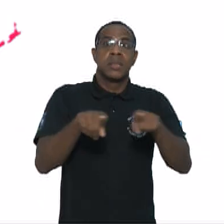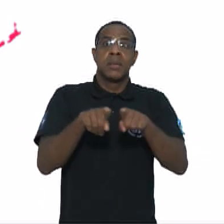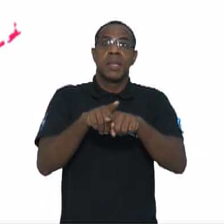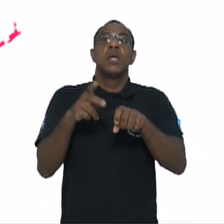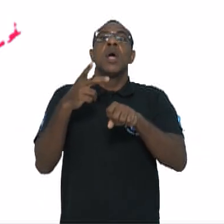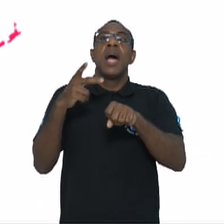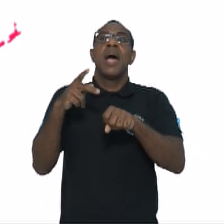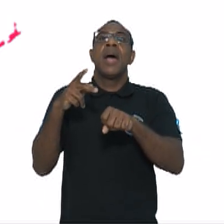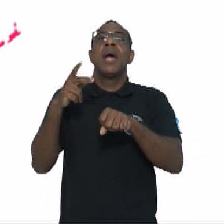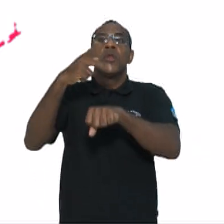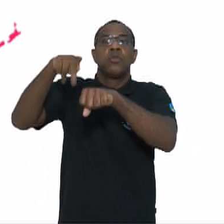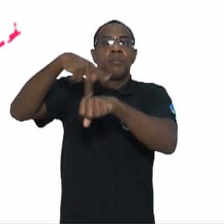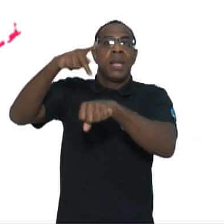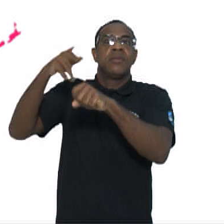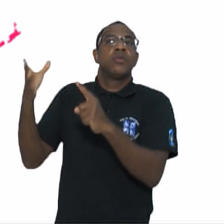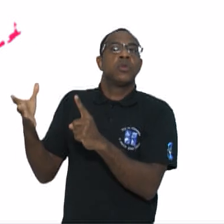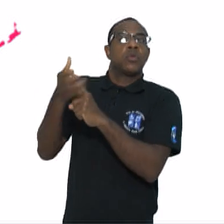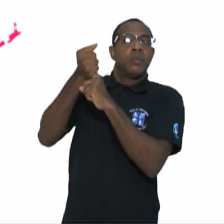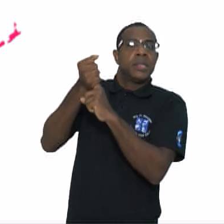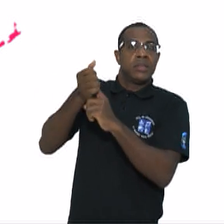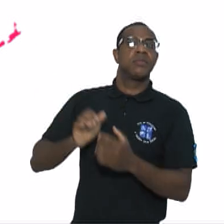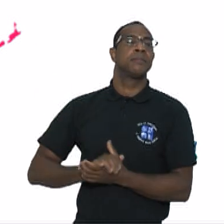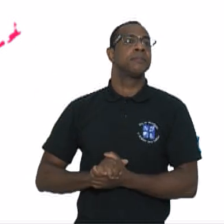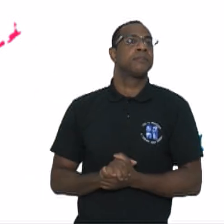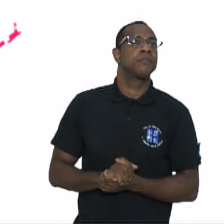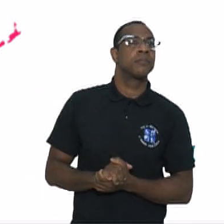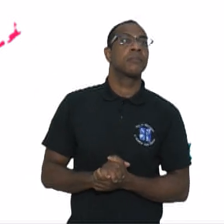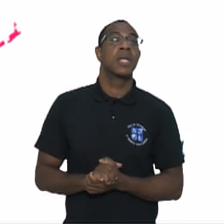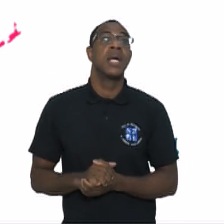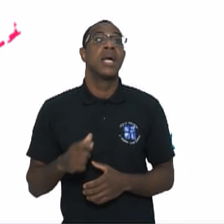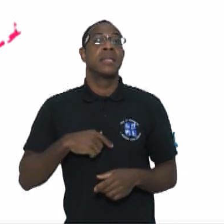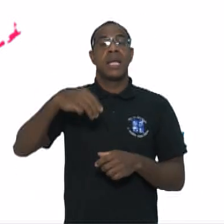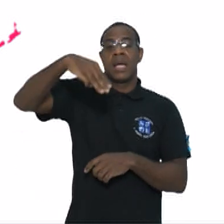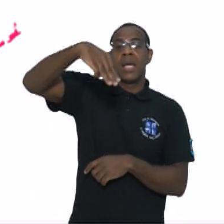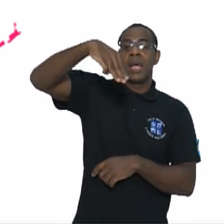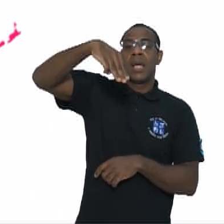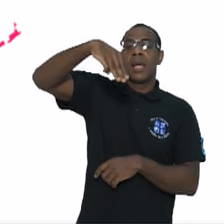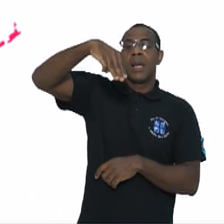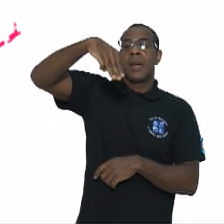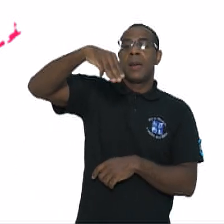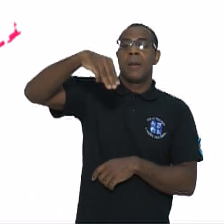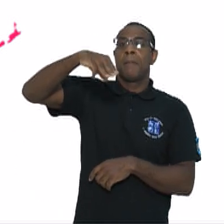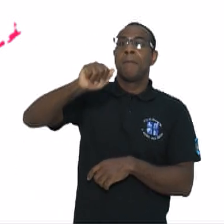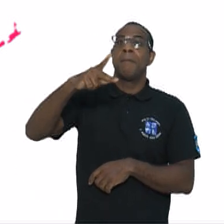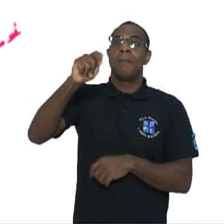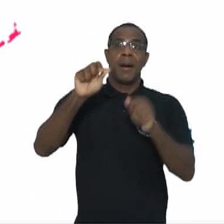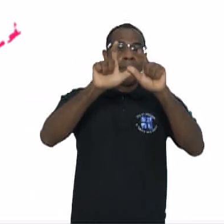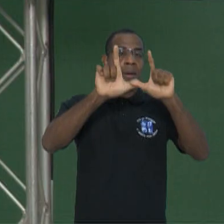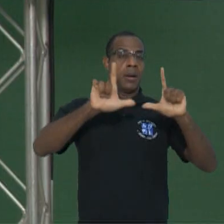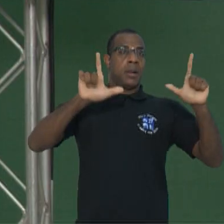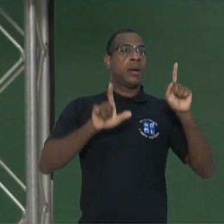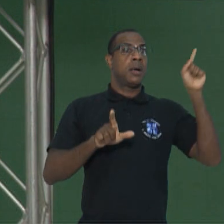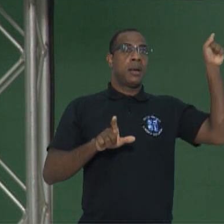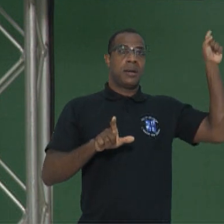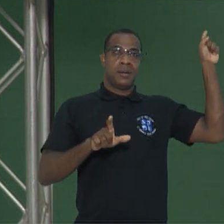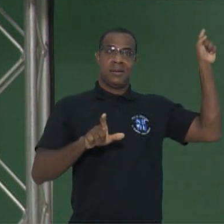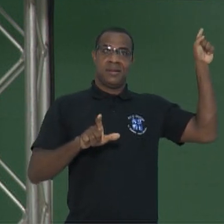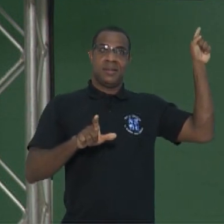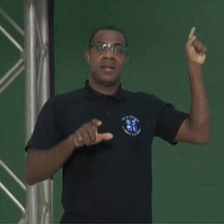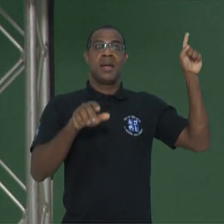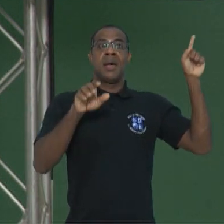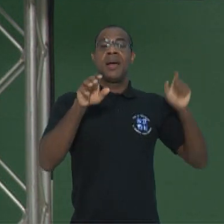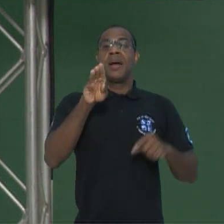que a gente já tinha falado. Aí eu trouxe aqui um mapa do Império Britânico para dar uma ideia. Que áreas